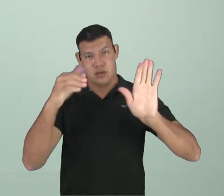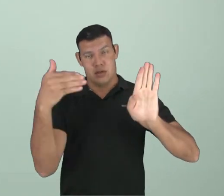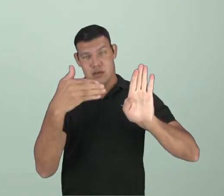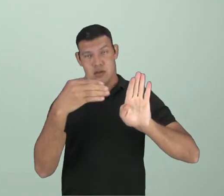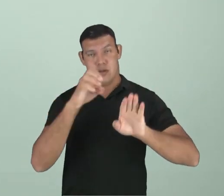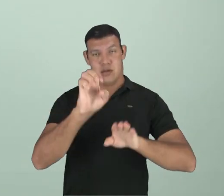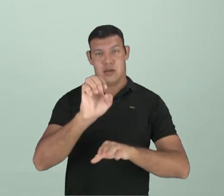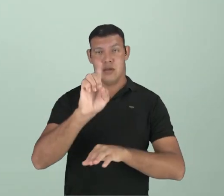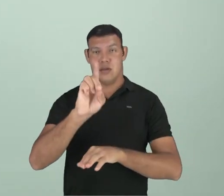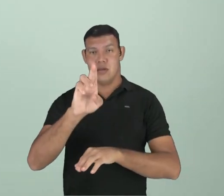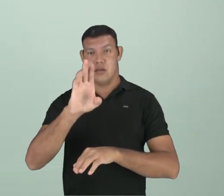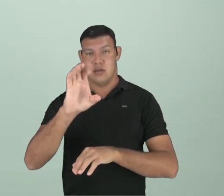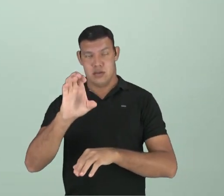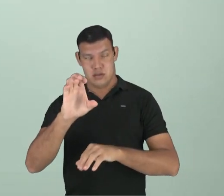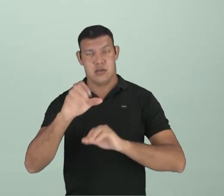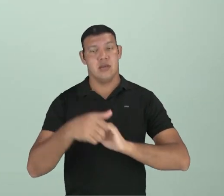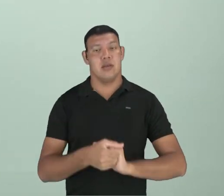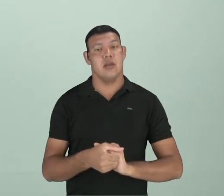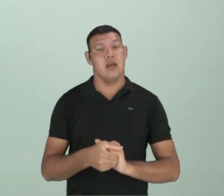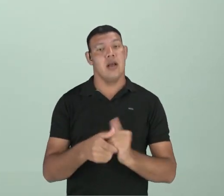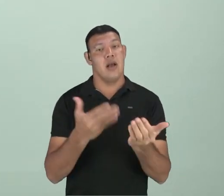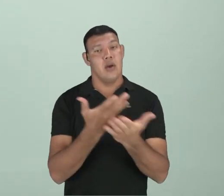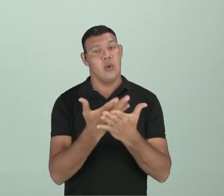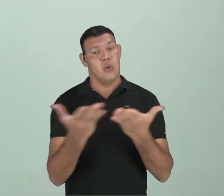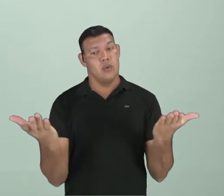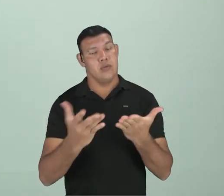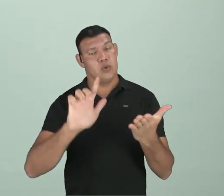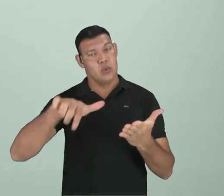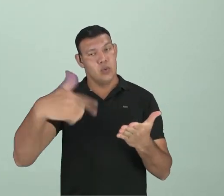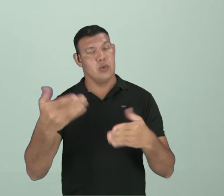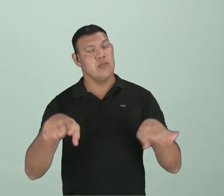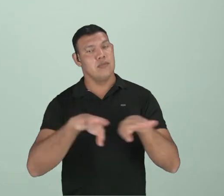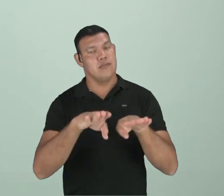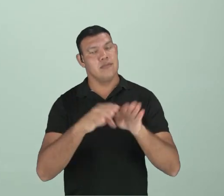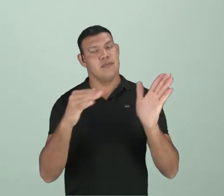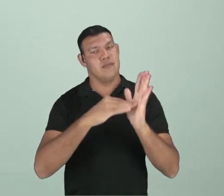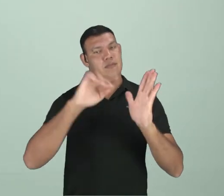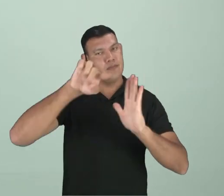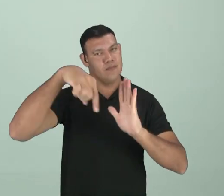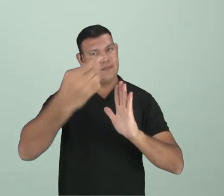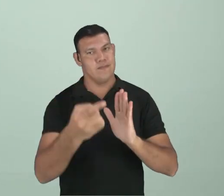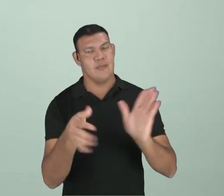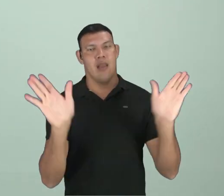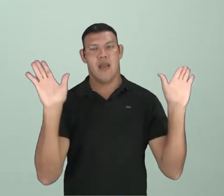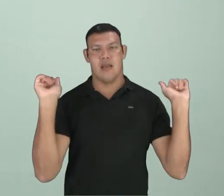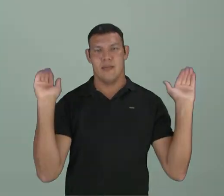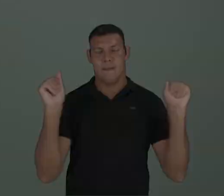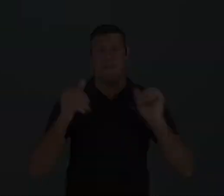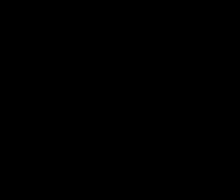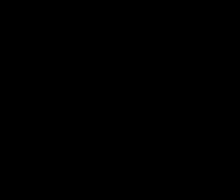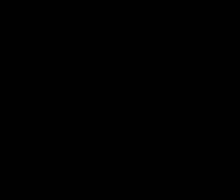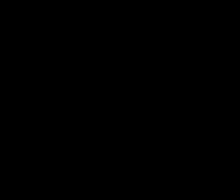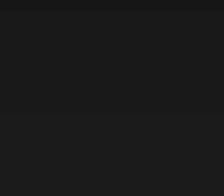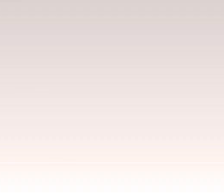terem acesso a essa aula e outras. E até a nossa próxima aula. Tchau!